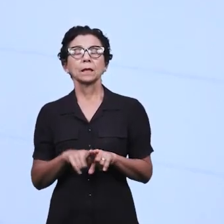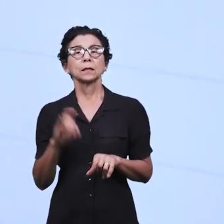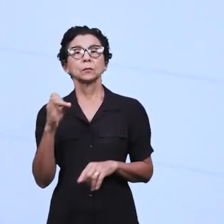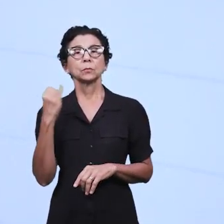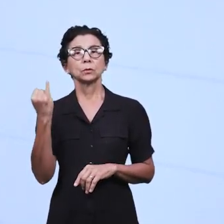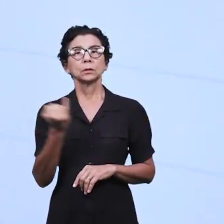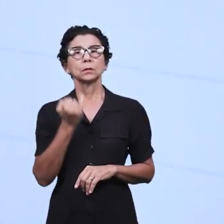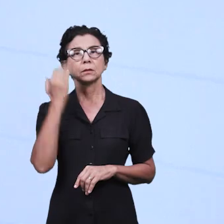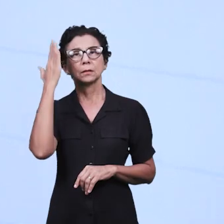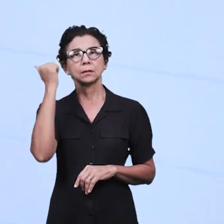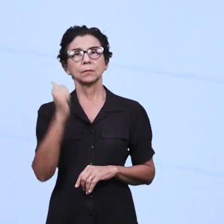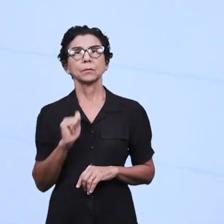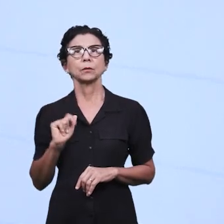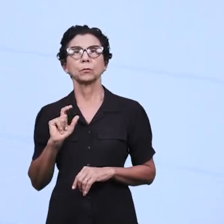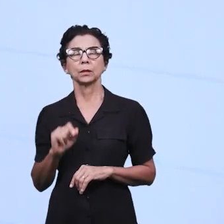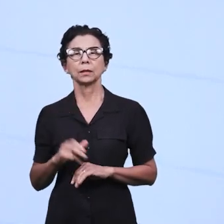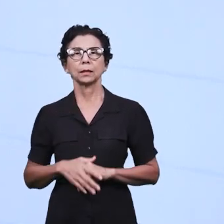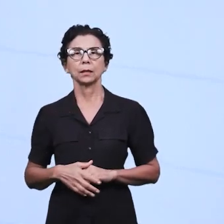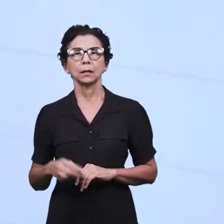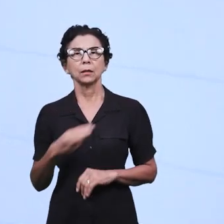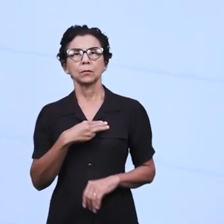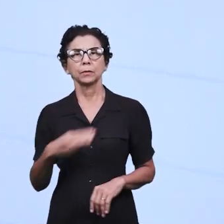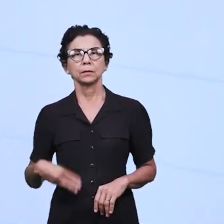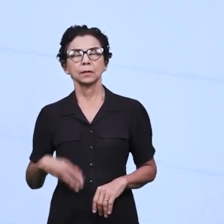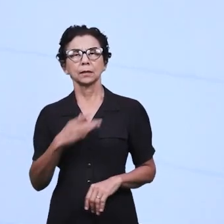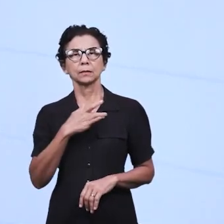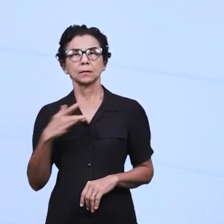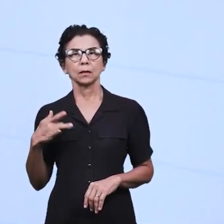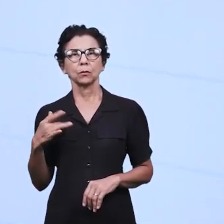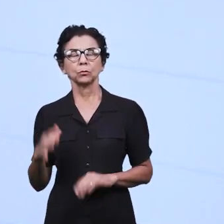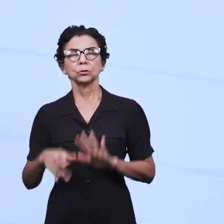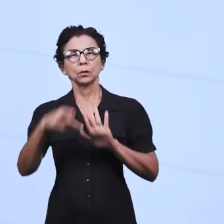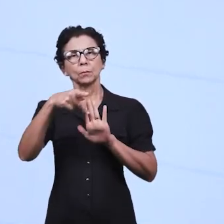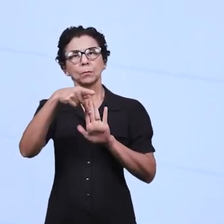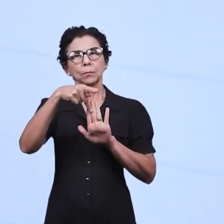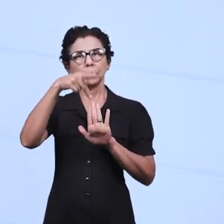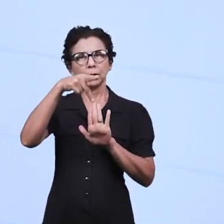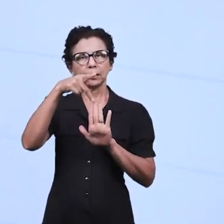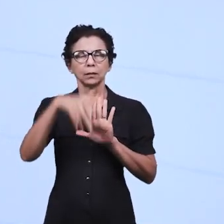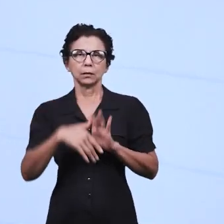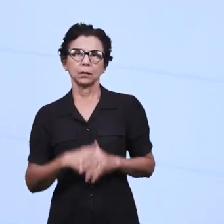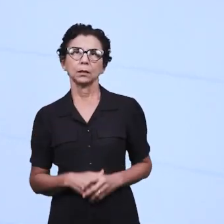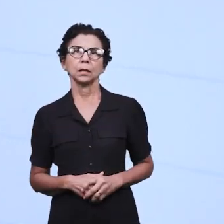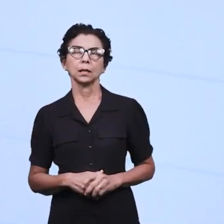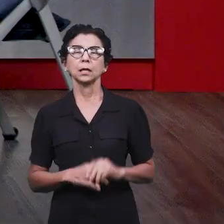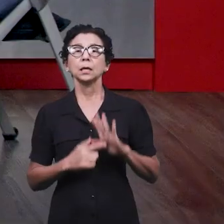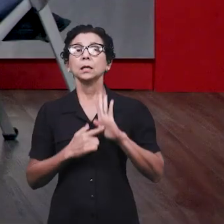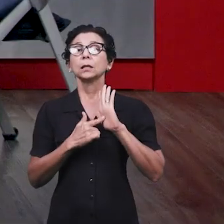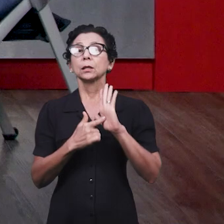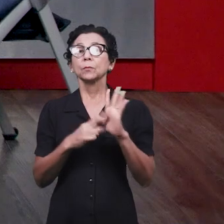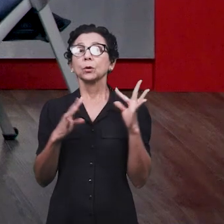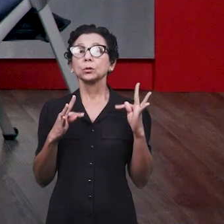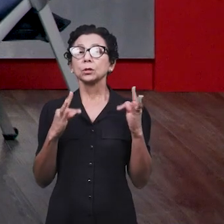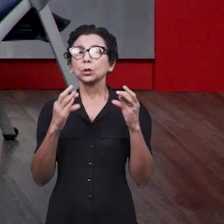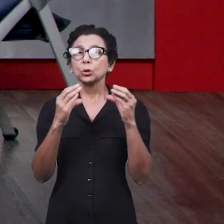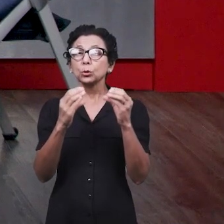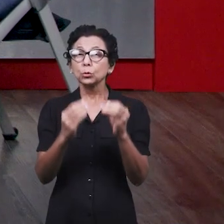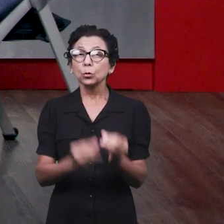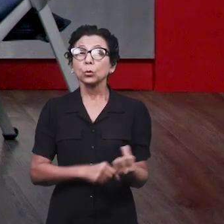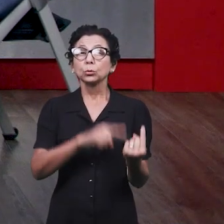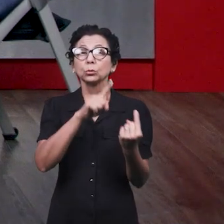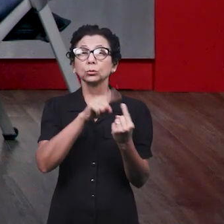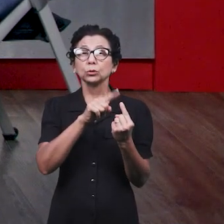importante saber que no Ministério da Saúde tem uma portaria que traz um rol de todas as doenças que